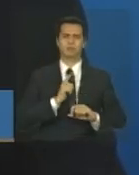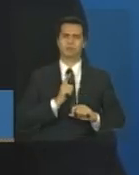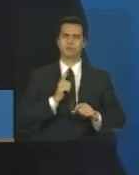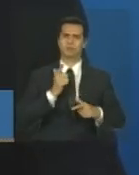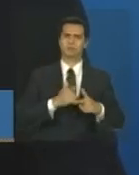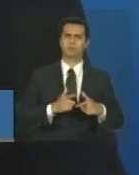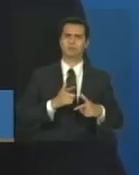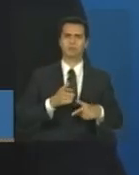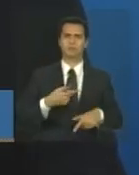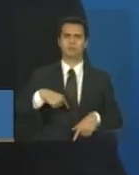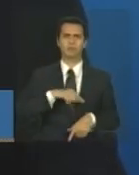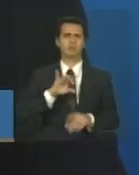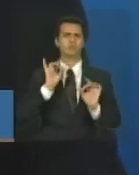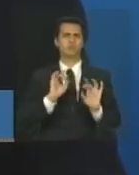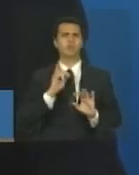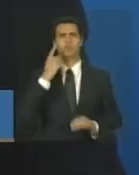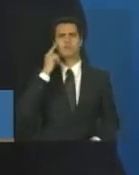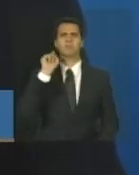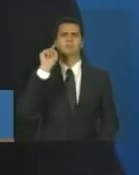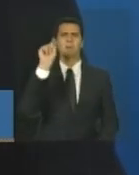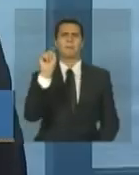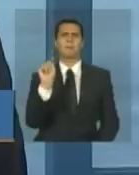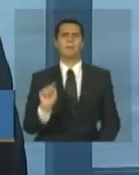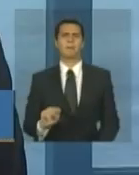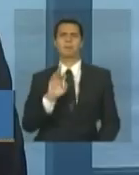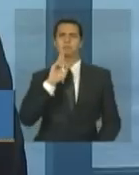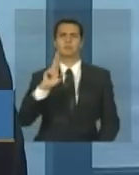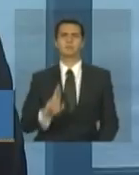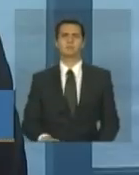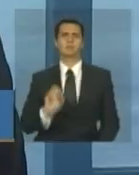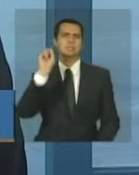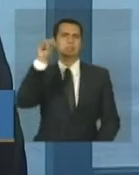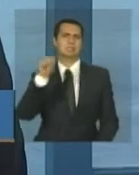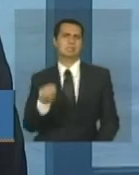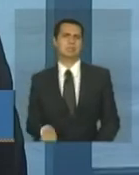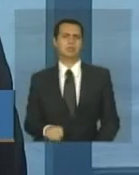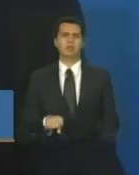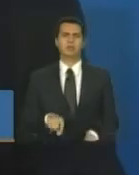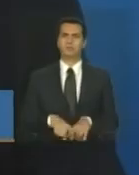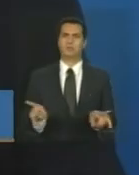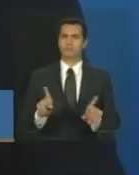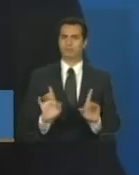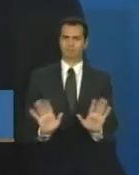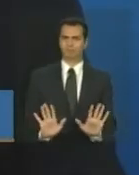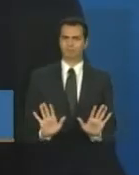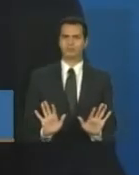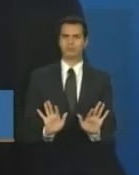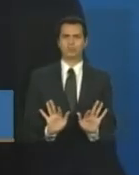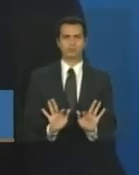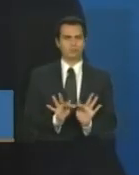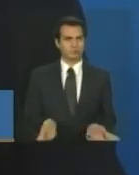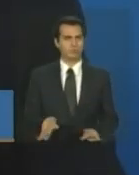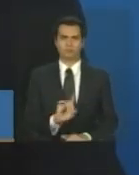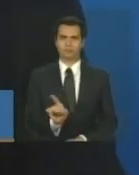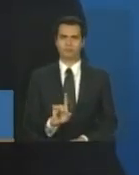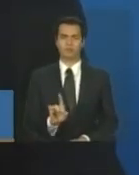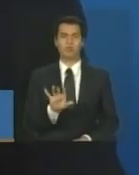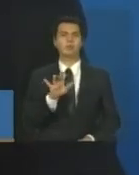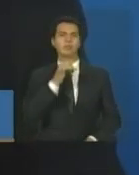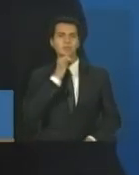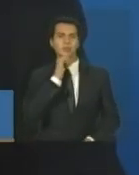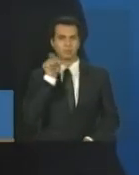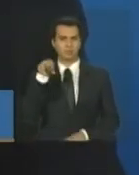gente apenas vai clicar assim e aí fazer algum tipo de comentário mas não é simplesmente assim por exemplo a gente pergunta lá